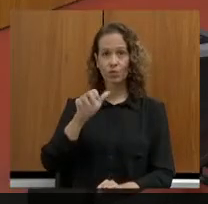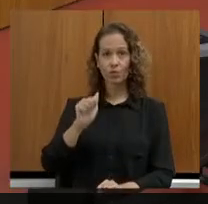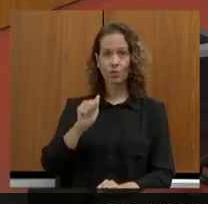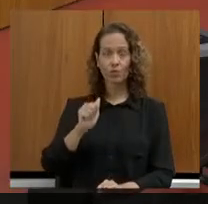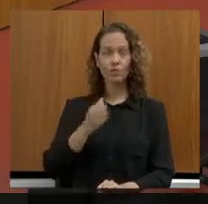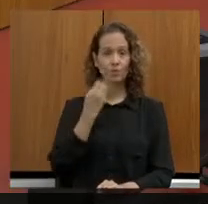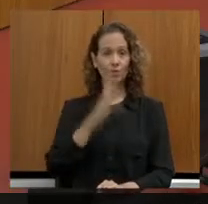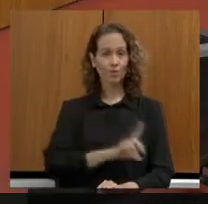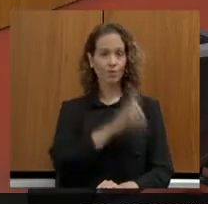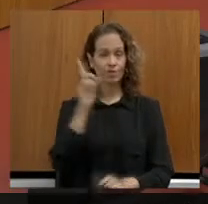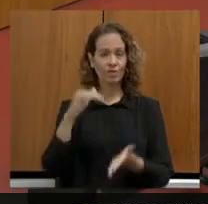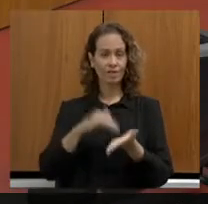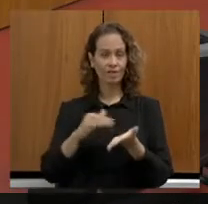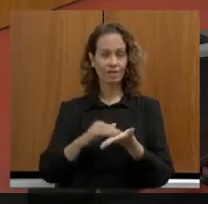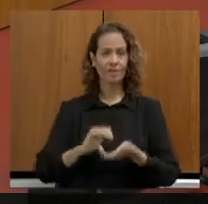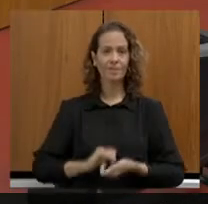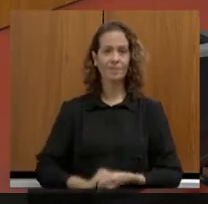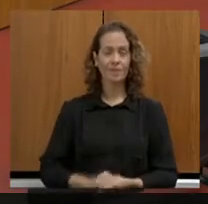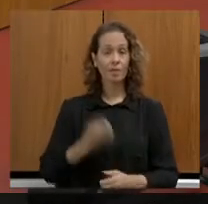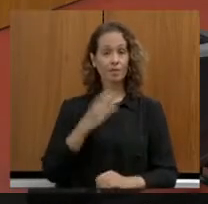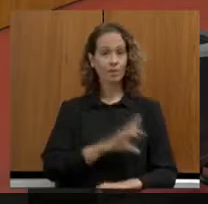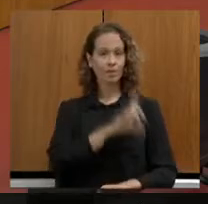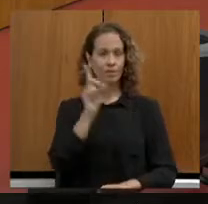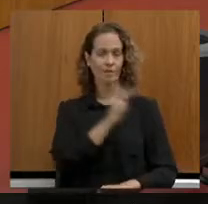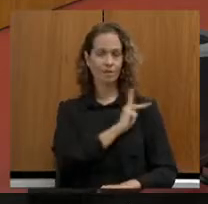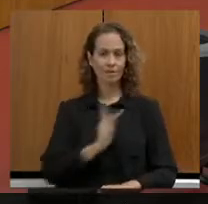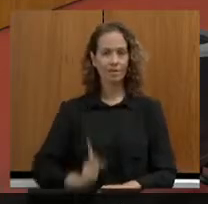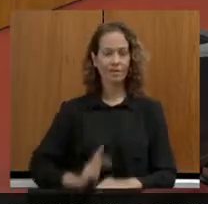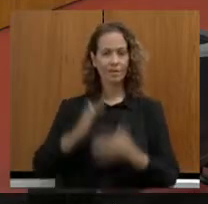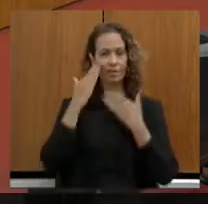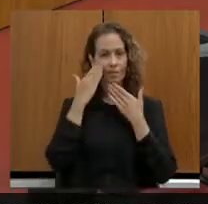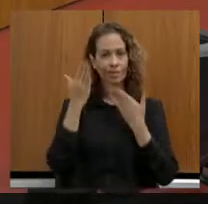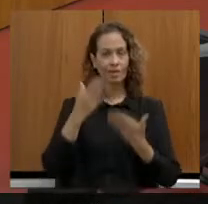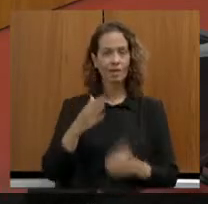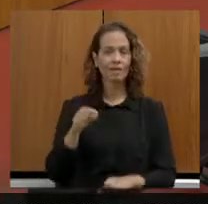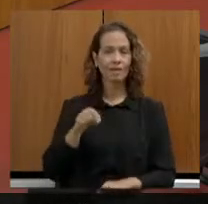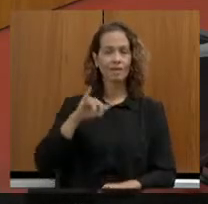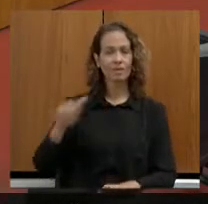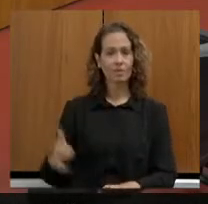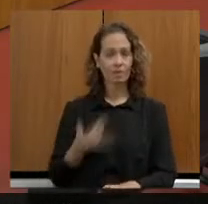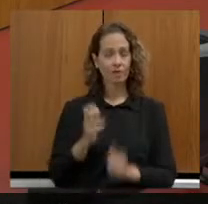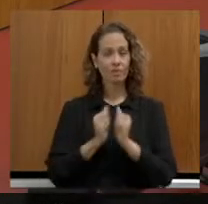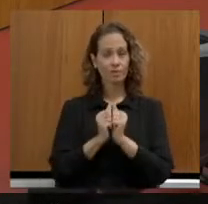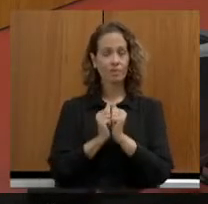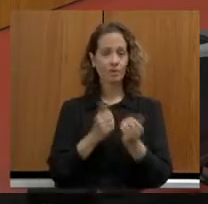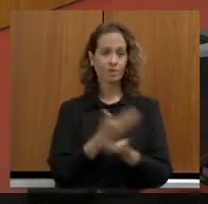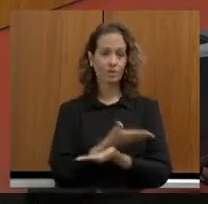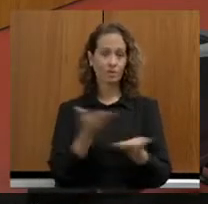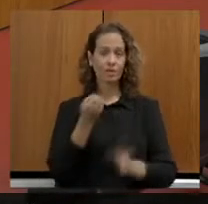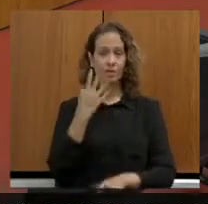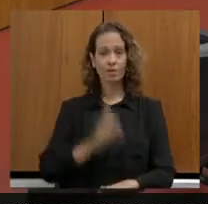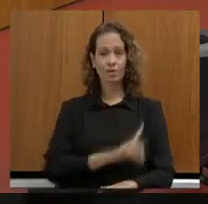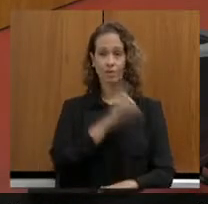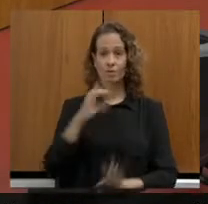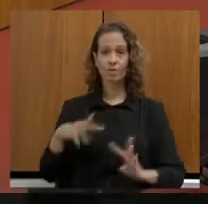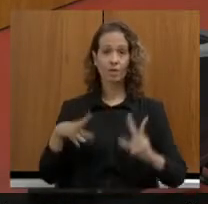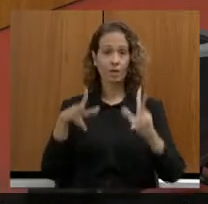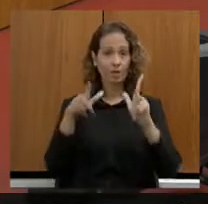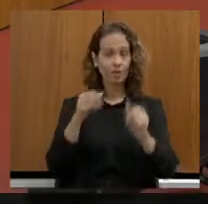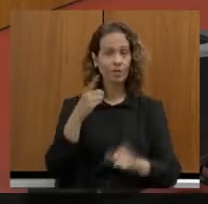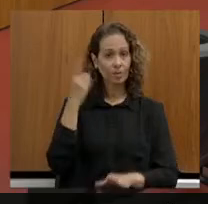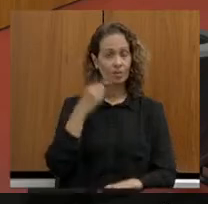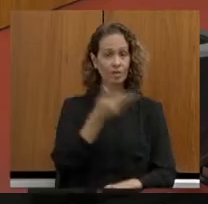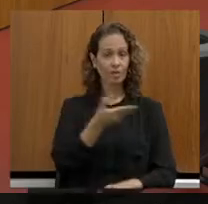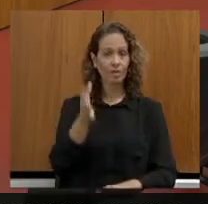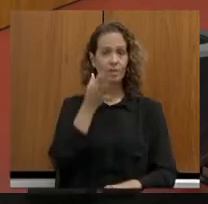Bom dia secretário onde a presidente muito obrigada por essa oportunidade tô aqui com vocês Bom dia a todos deputados aqui